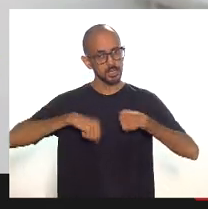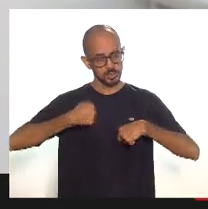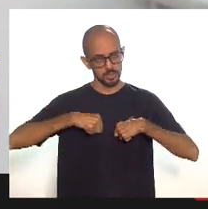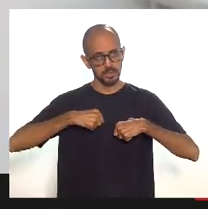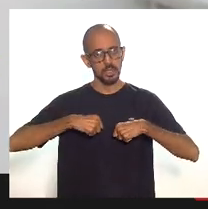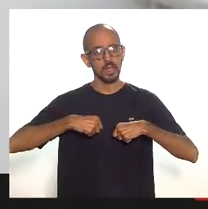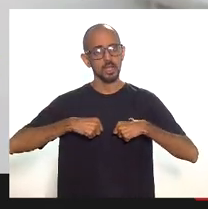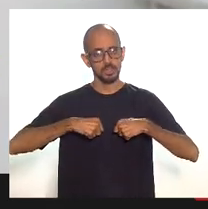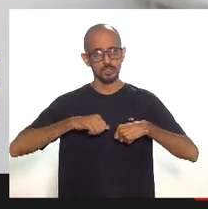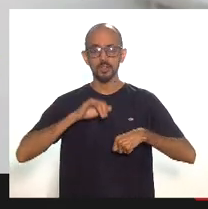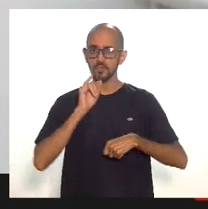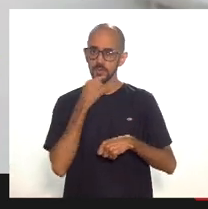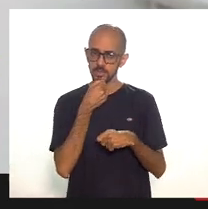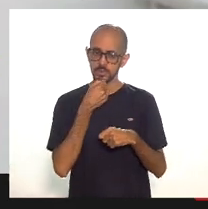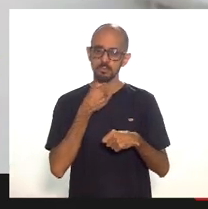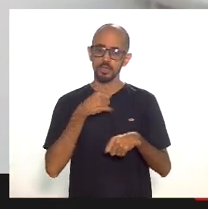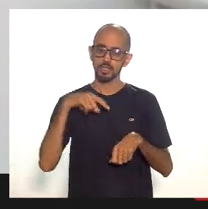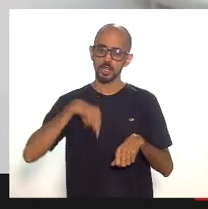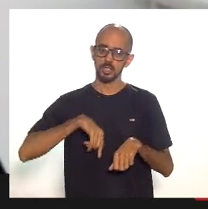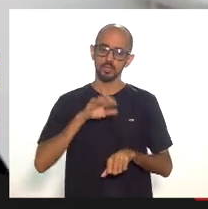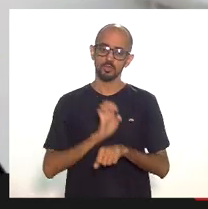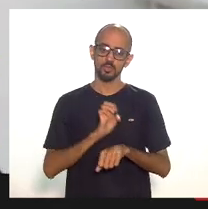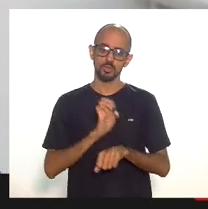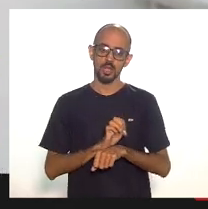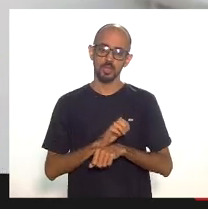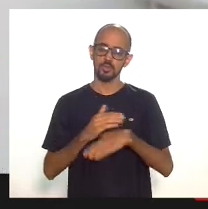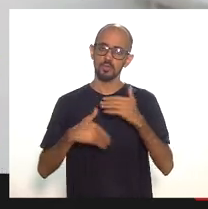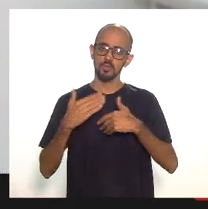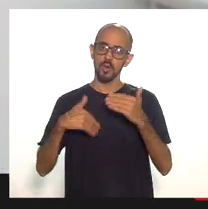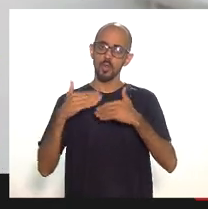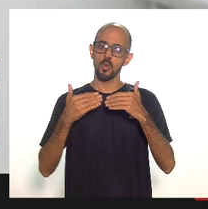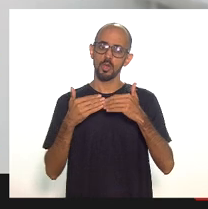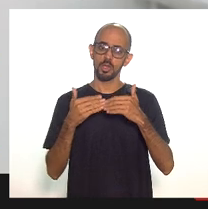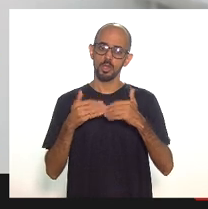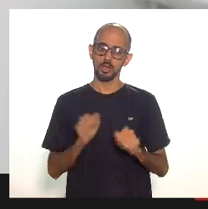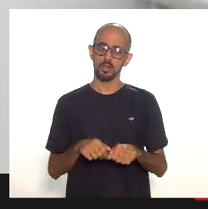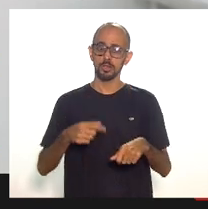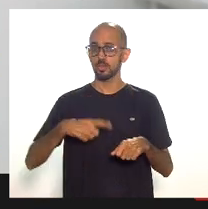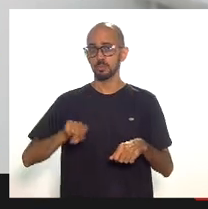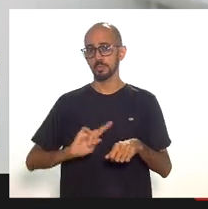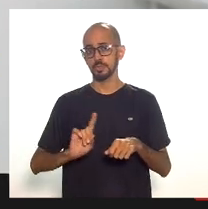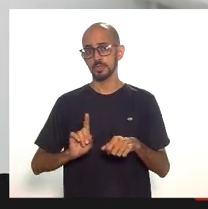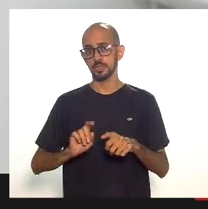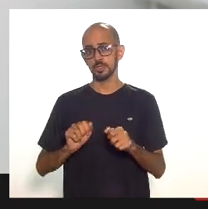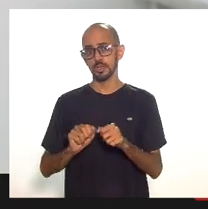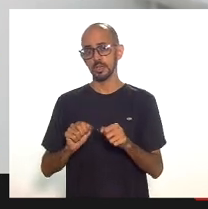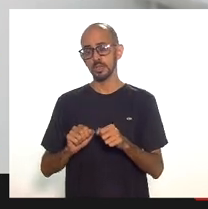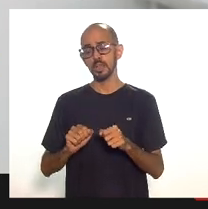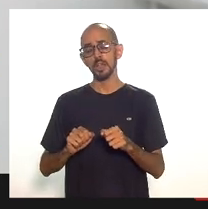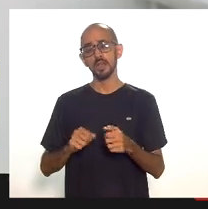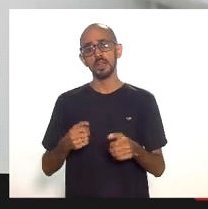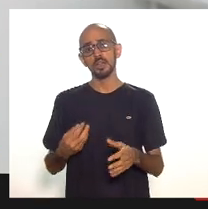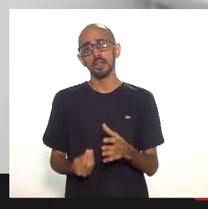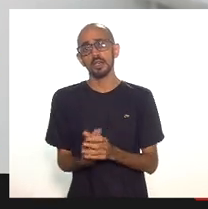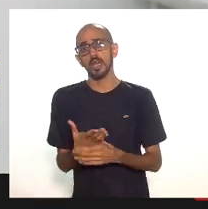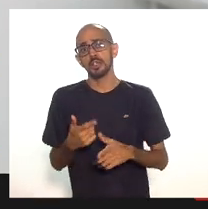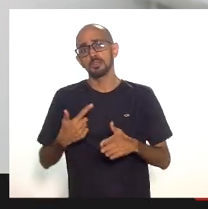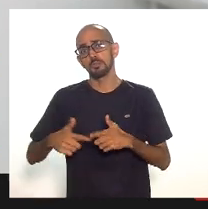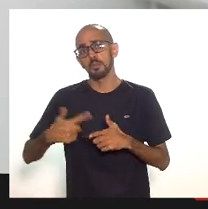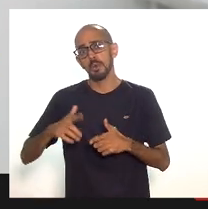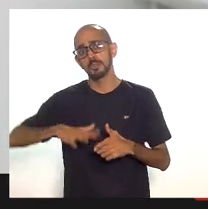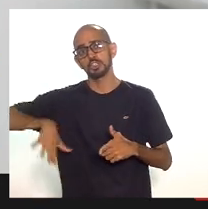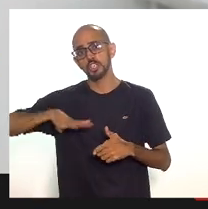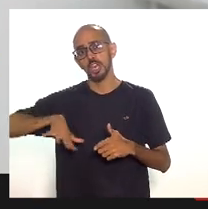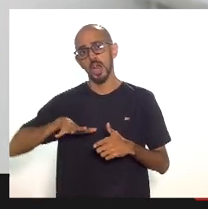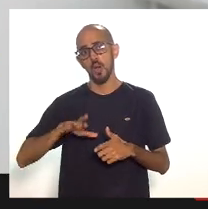proporção, infelizmente, desses casos, que vai evoluir mal, não precise ficar colapsando a rede de saúde. Então, a minha pergunta é